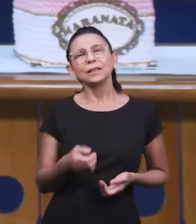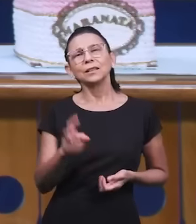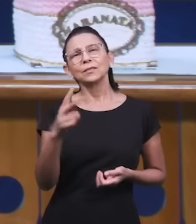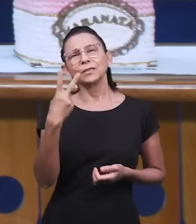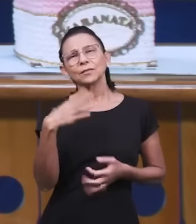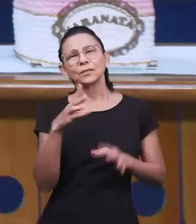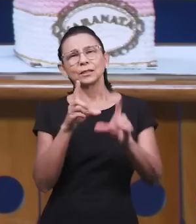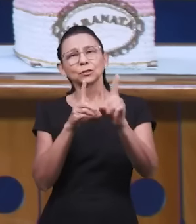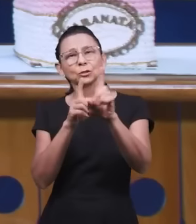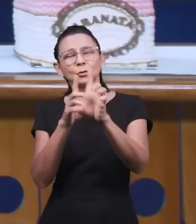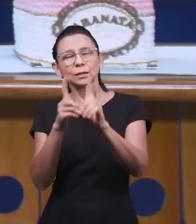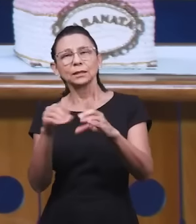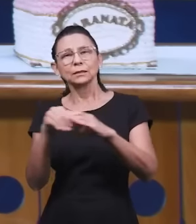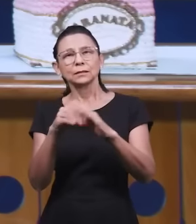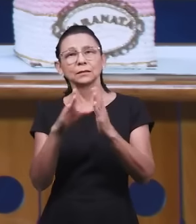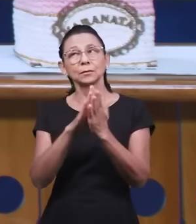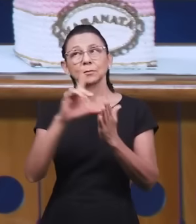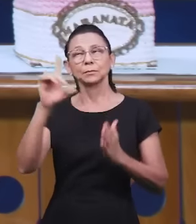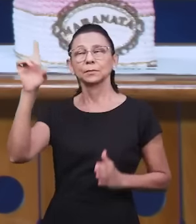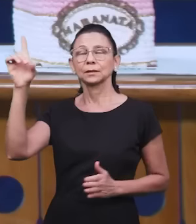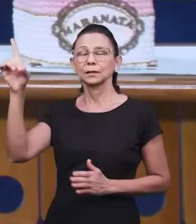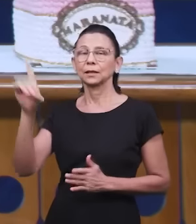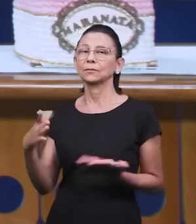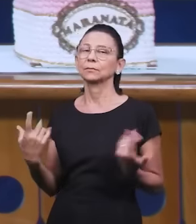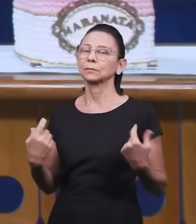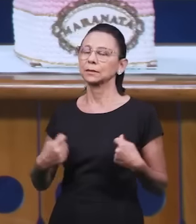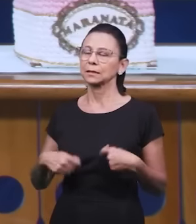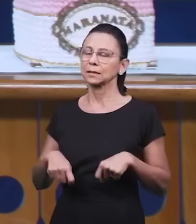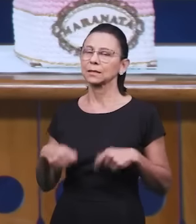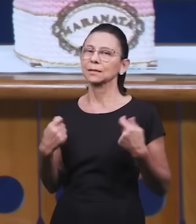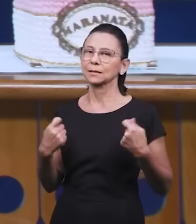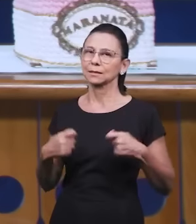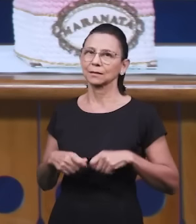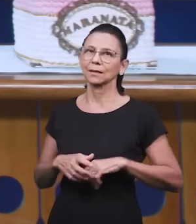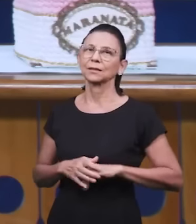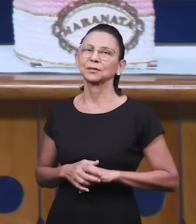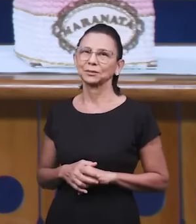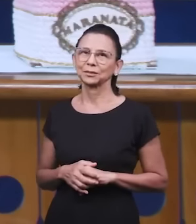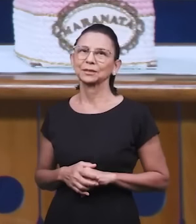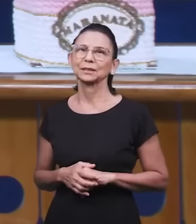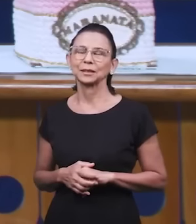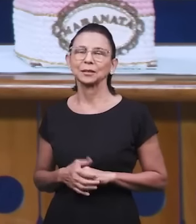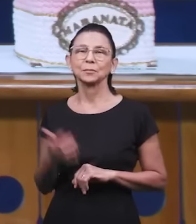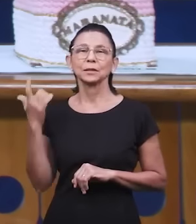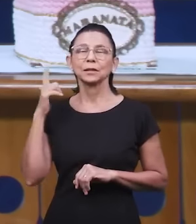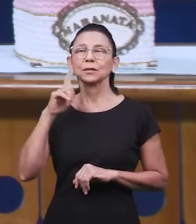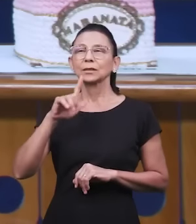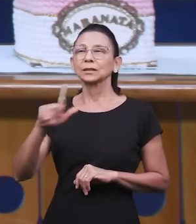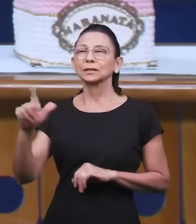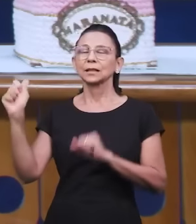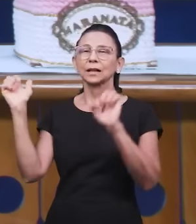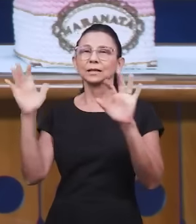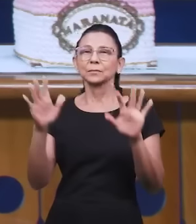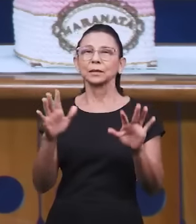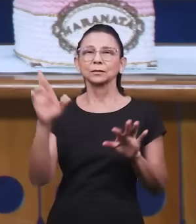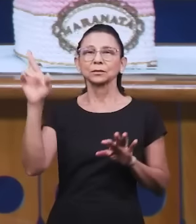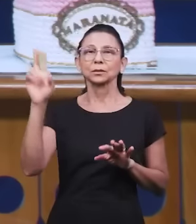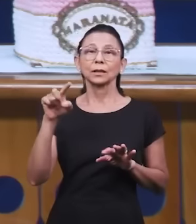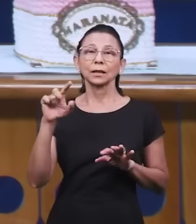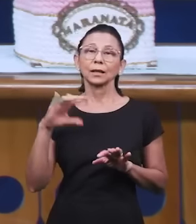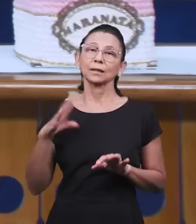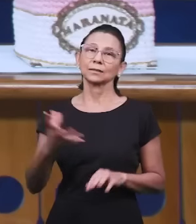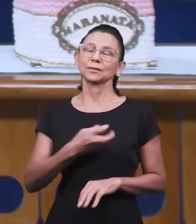das doutrinas bíblicas, daquilo que a Palavra de Deus nos ensina, que é necessário vivermos para alcançarmos a bênção maior que Deus tem para nós,